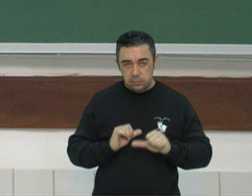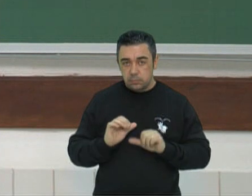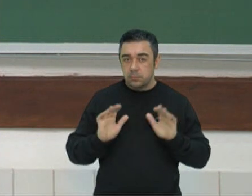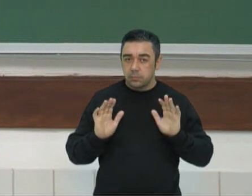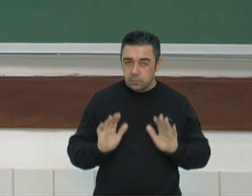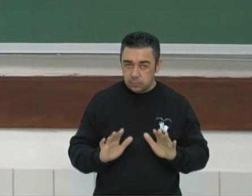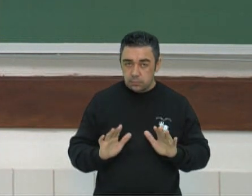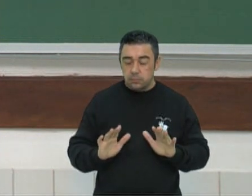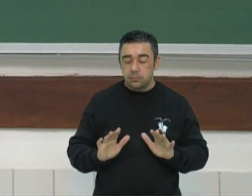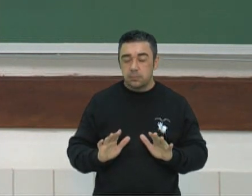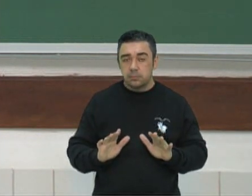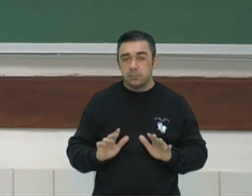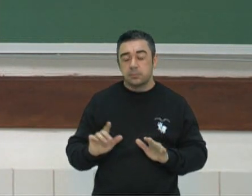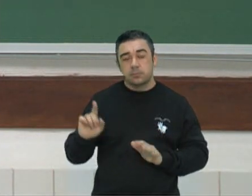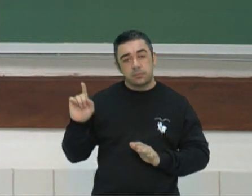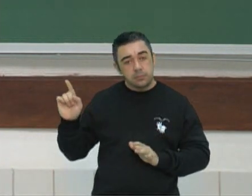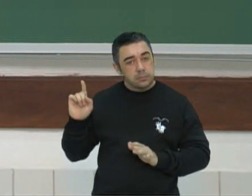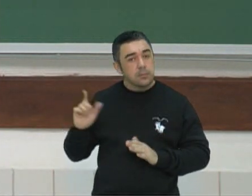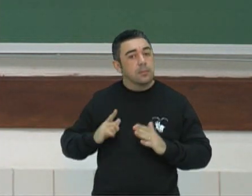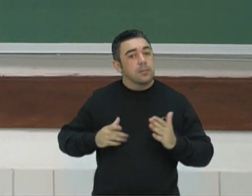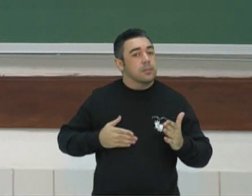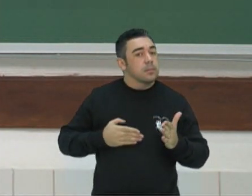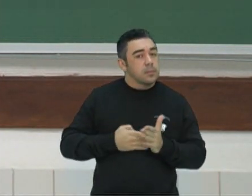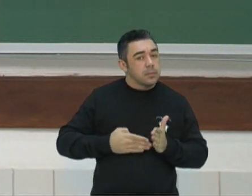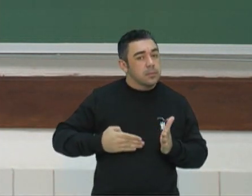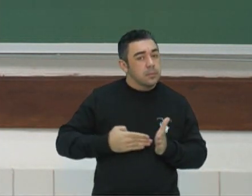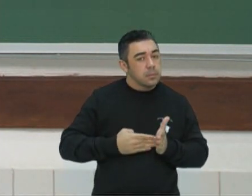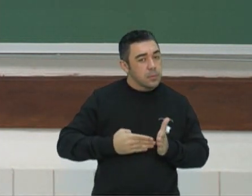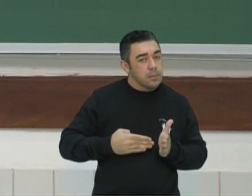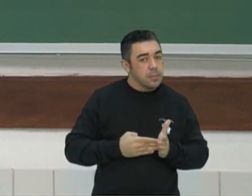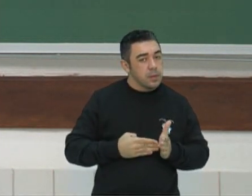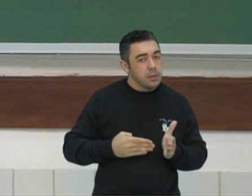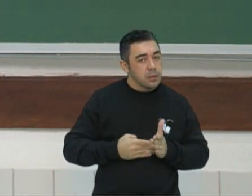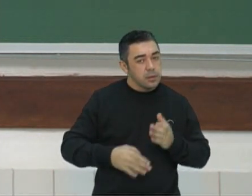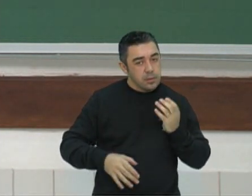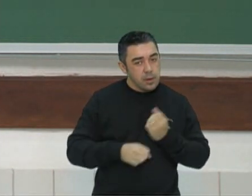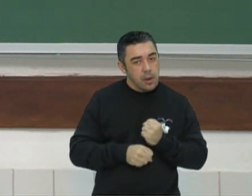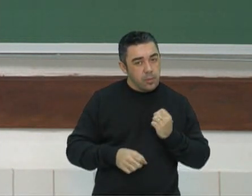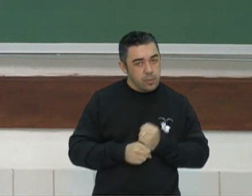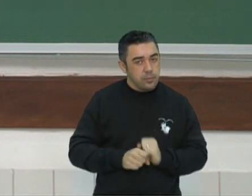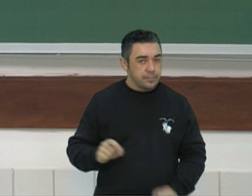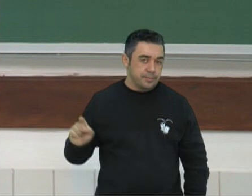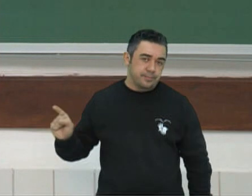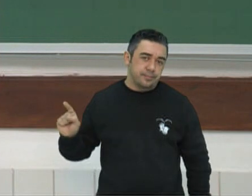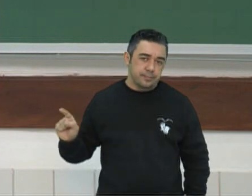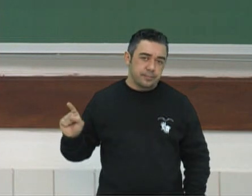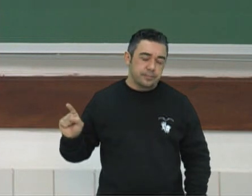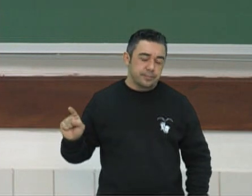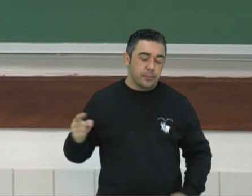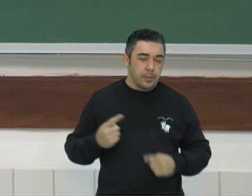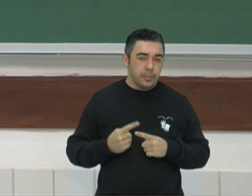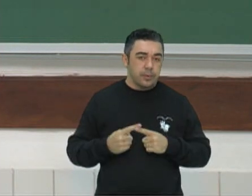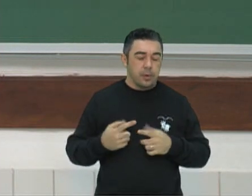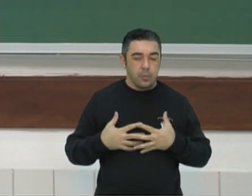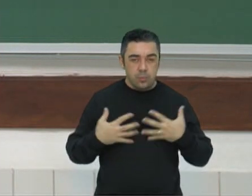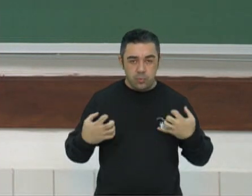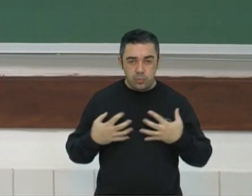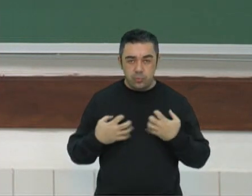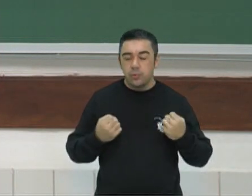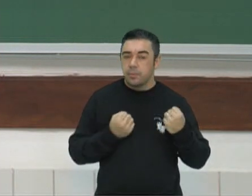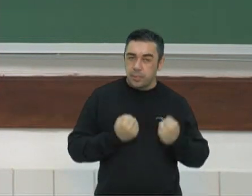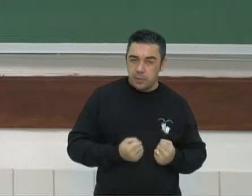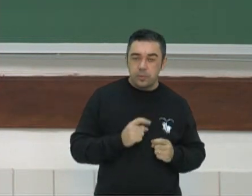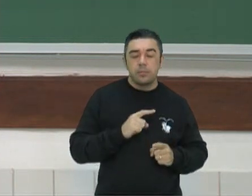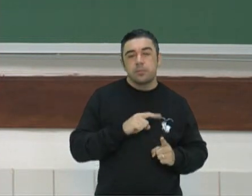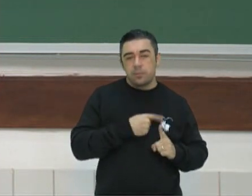Só lembrando, então, tem essa limitação esse cálculo, tá? Porque a musculatura vai pesar mais